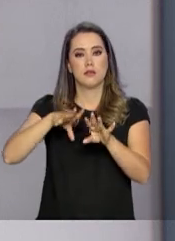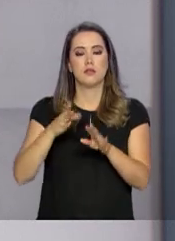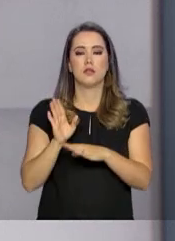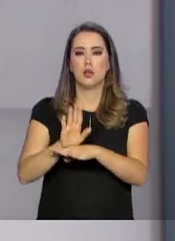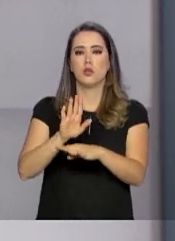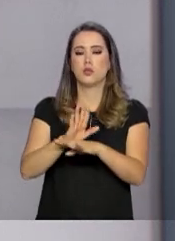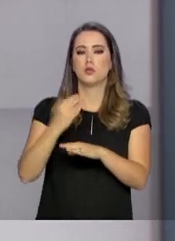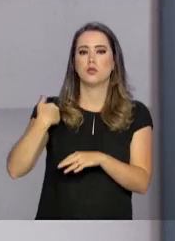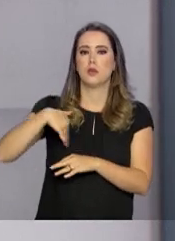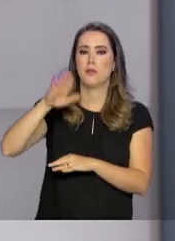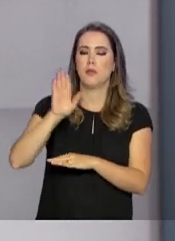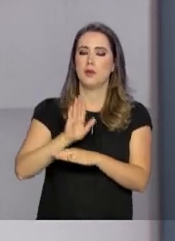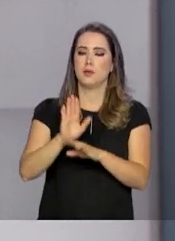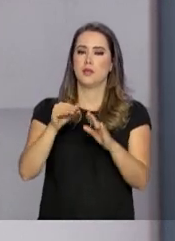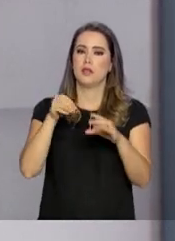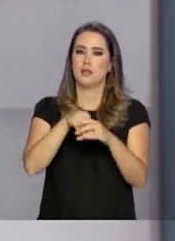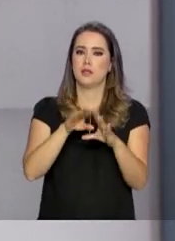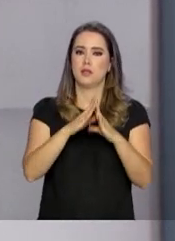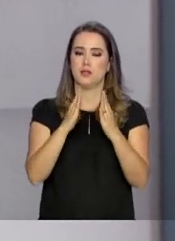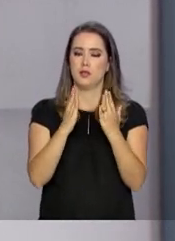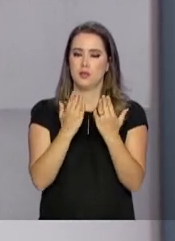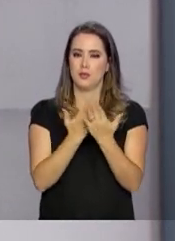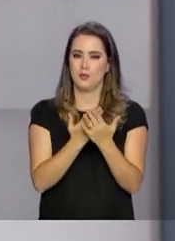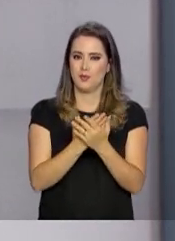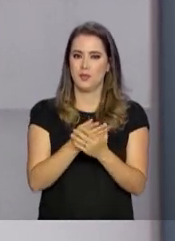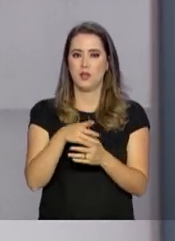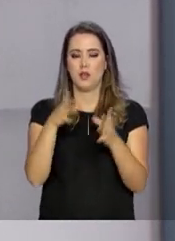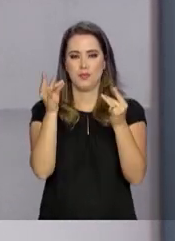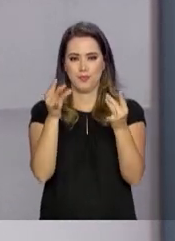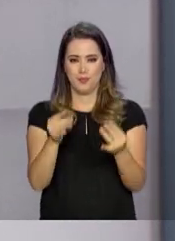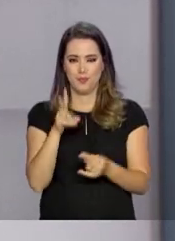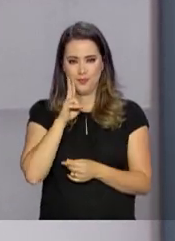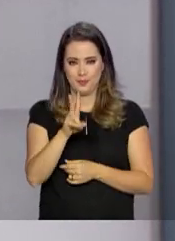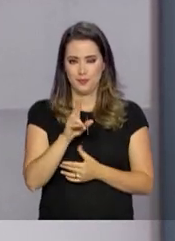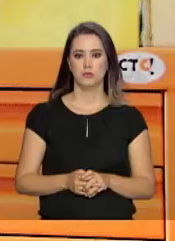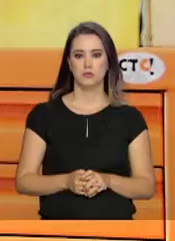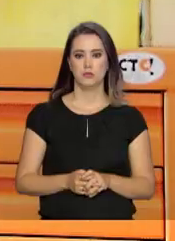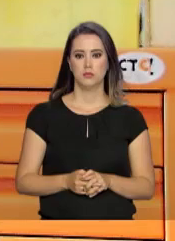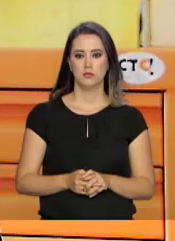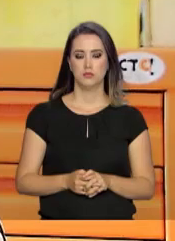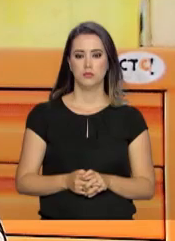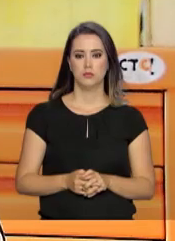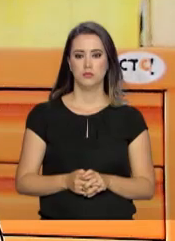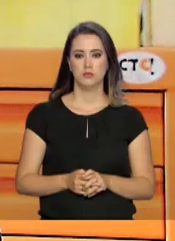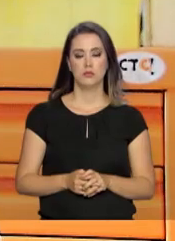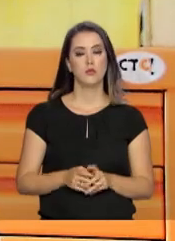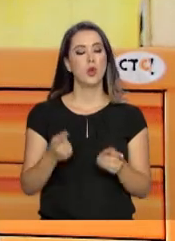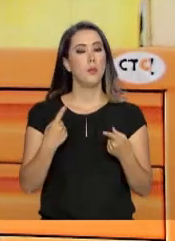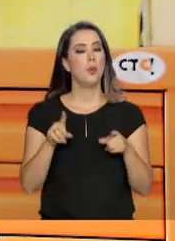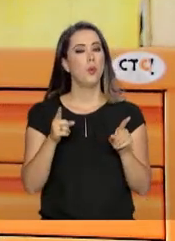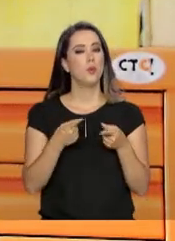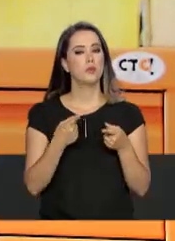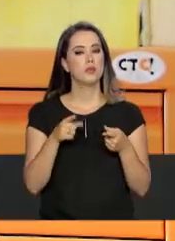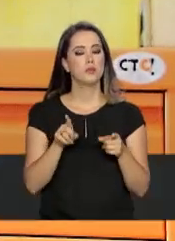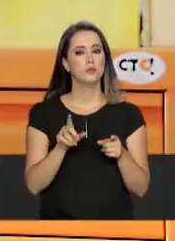uma ajuda extra para a sala de aula quem conta é a repórter luana karen músico